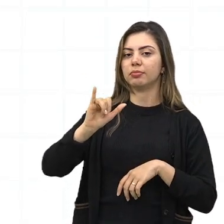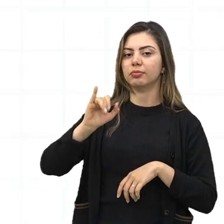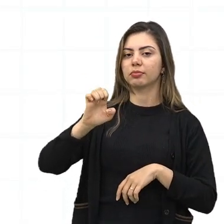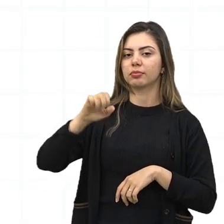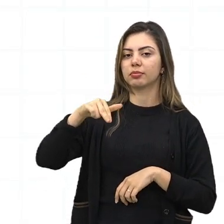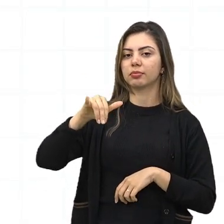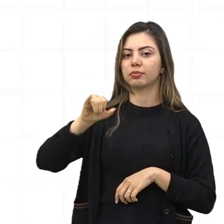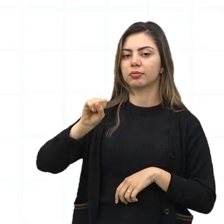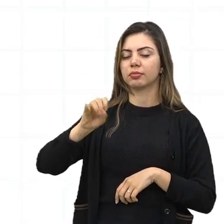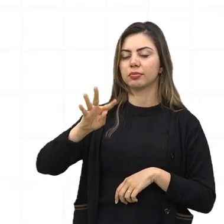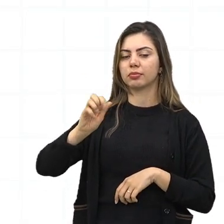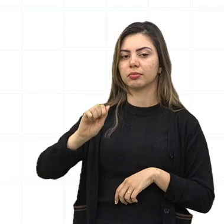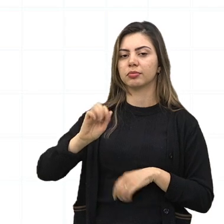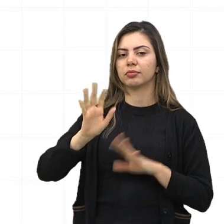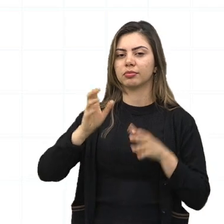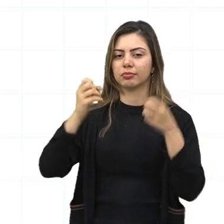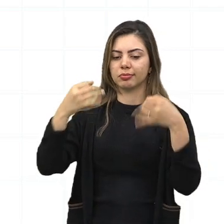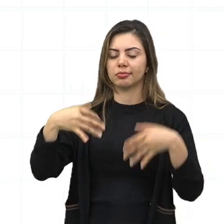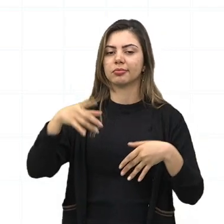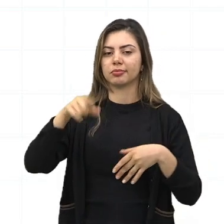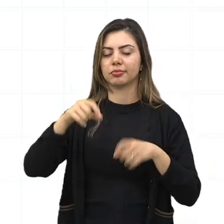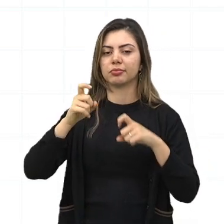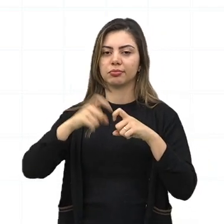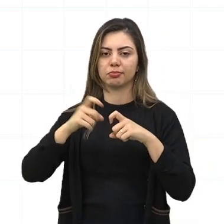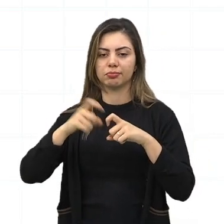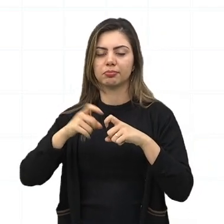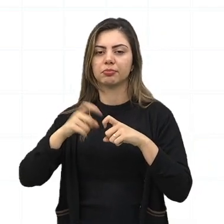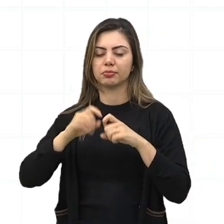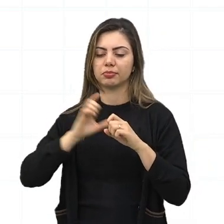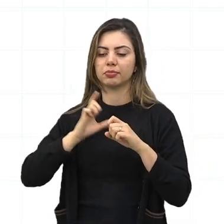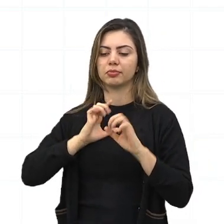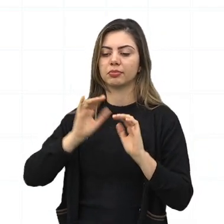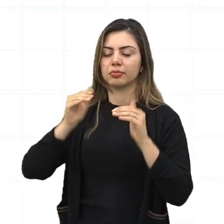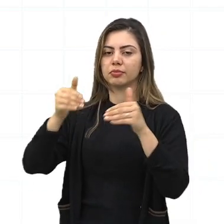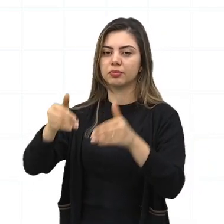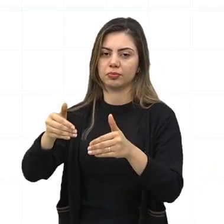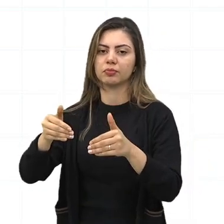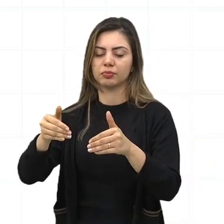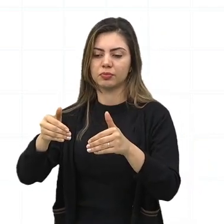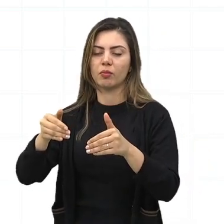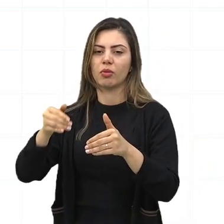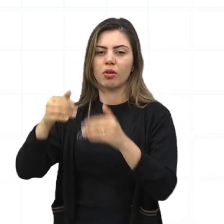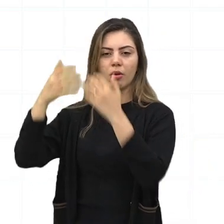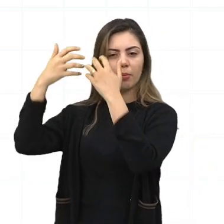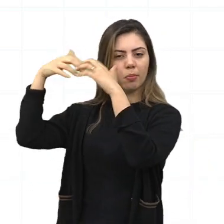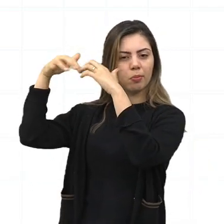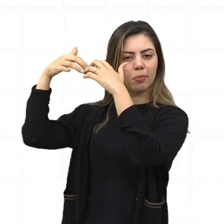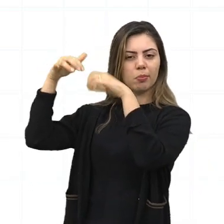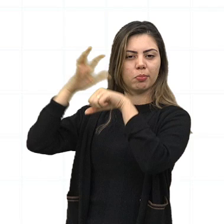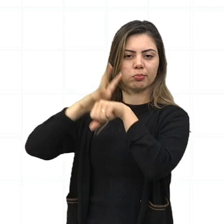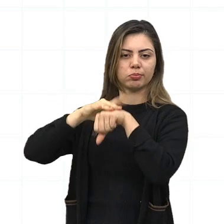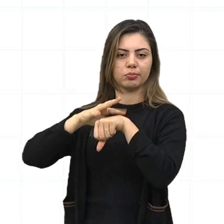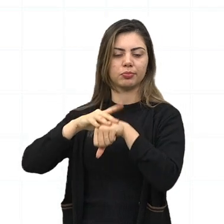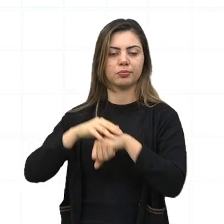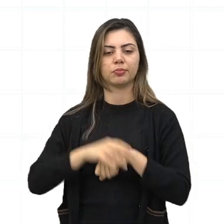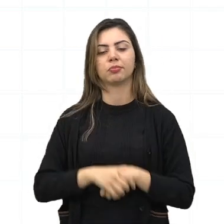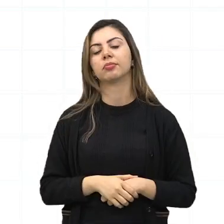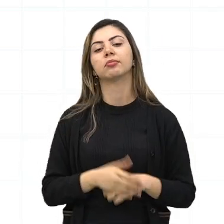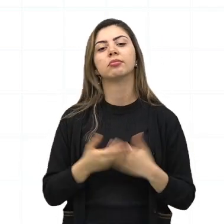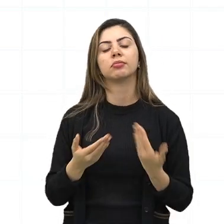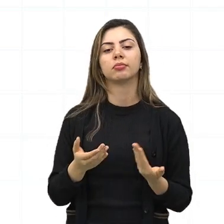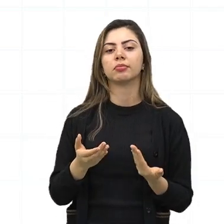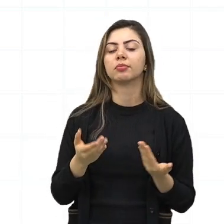Já defini que ele é um tipo de médico, um tipo de psiquiatra, certo? E aí temos esse